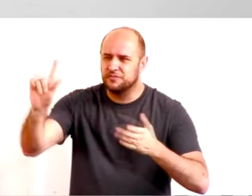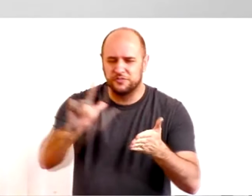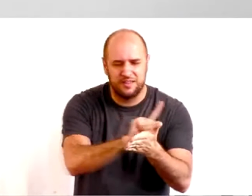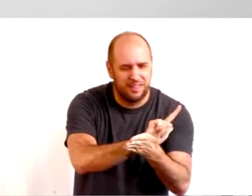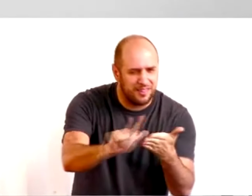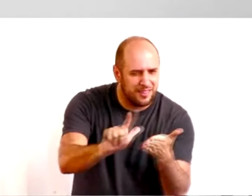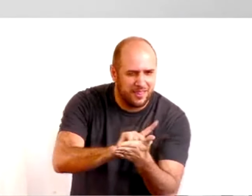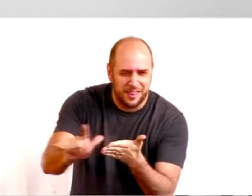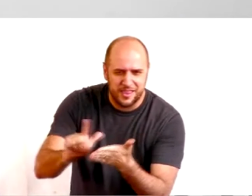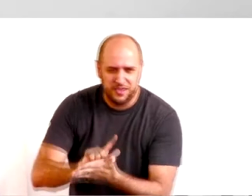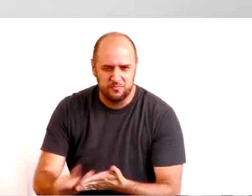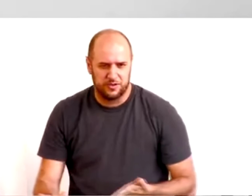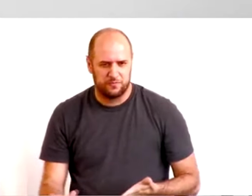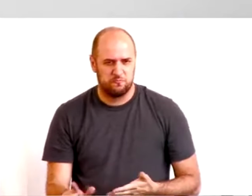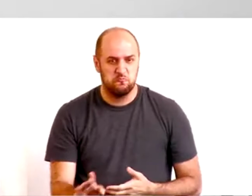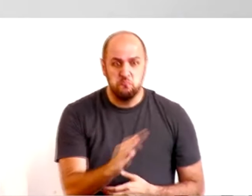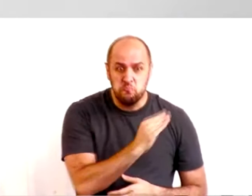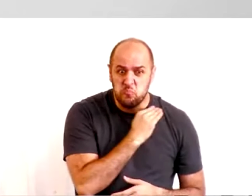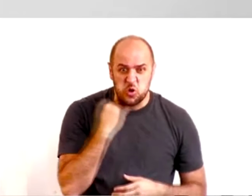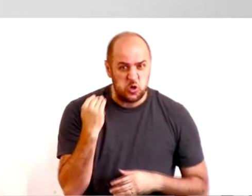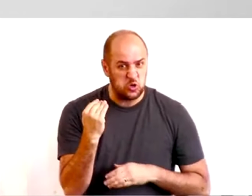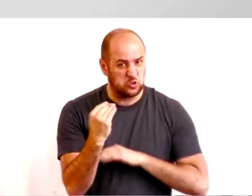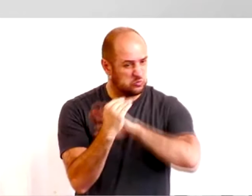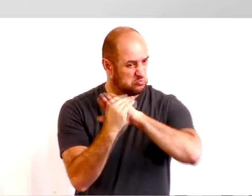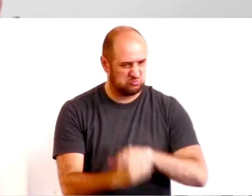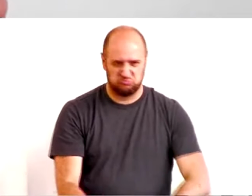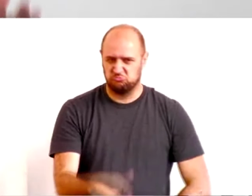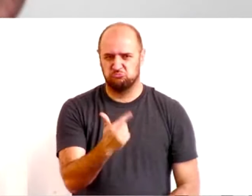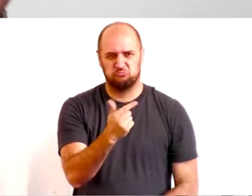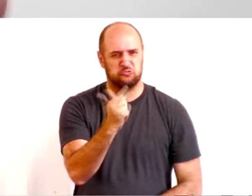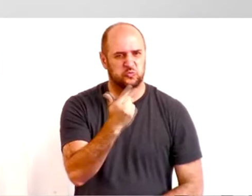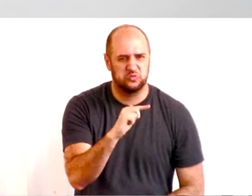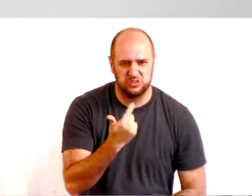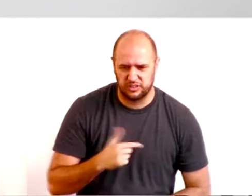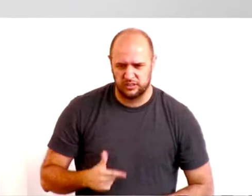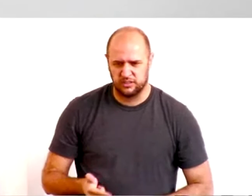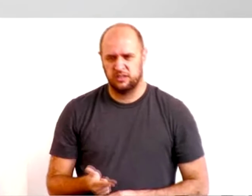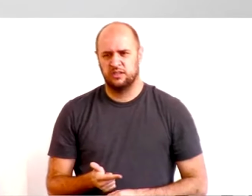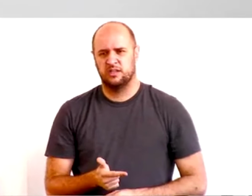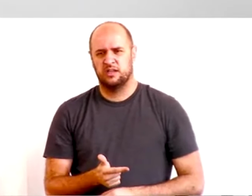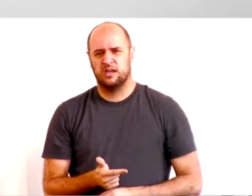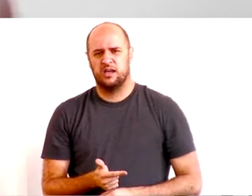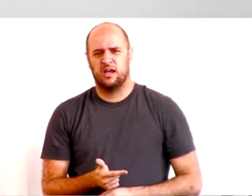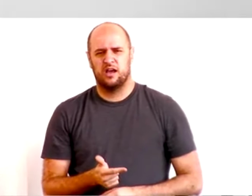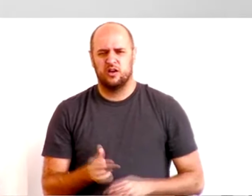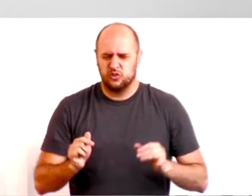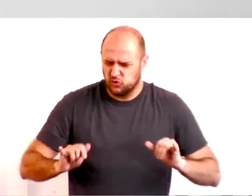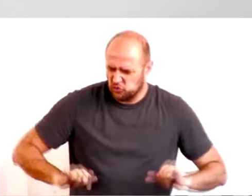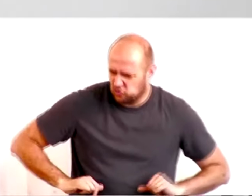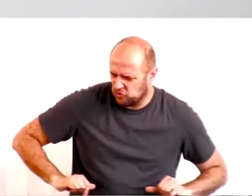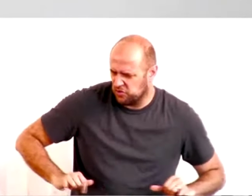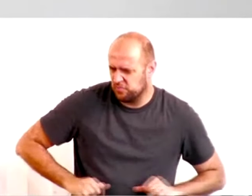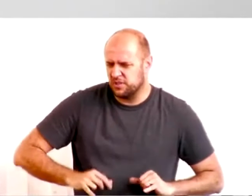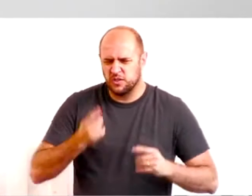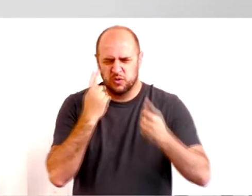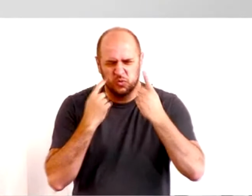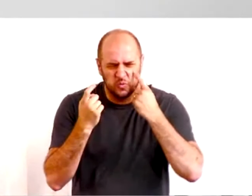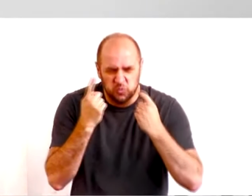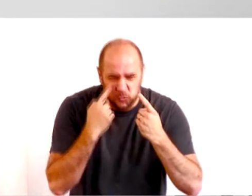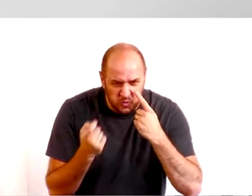e a morte já não mais existirá, já não haverá mais luto, nem pranto, nem